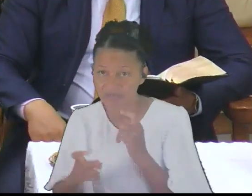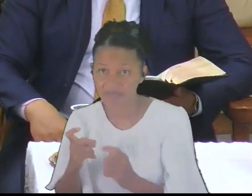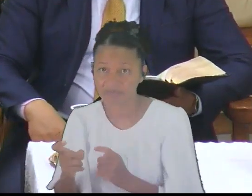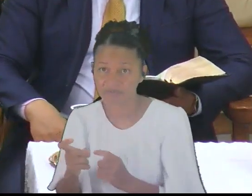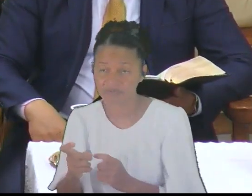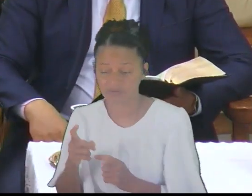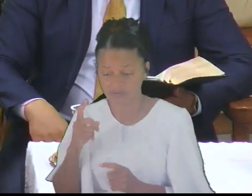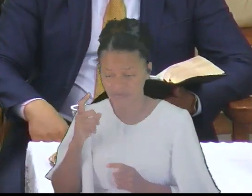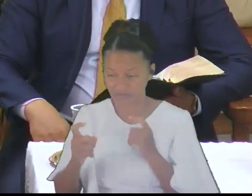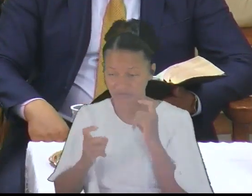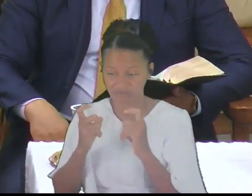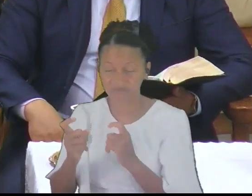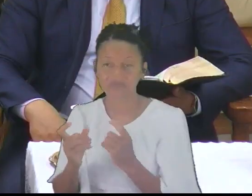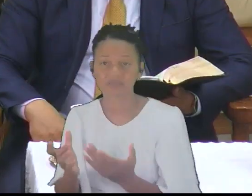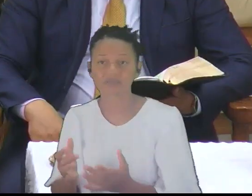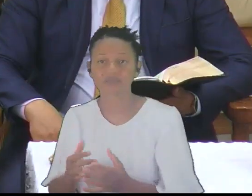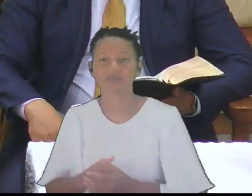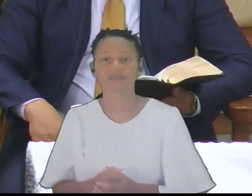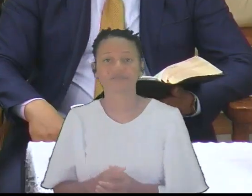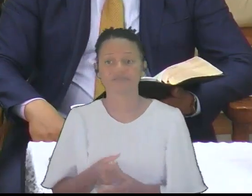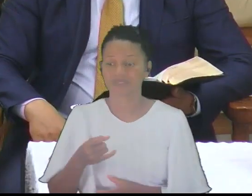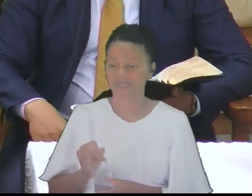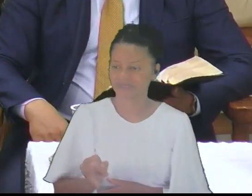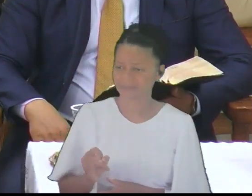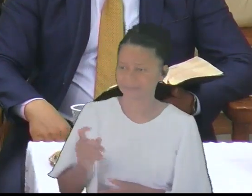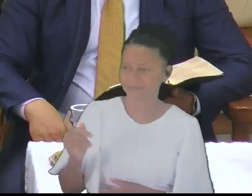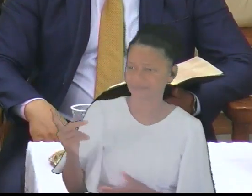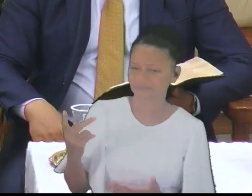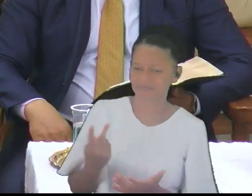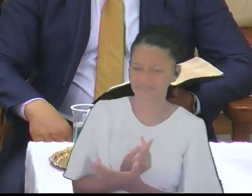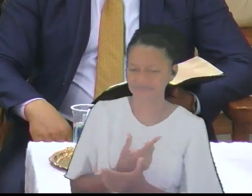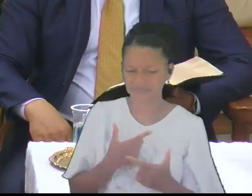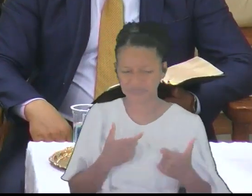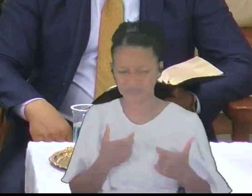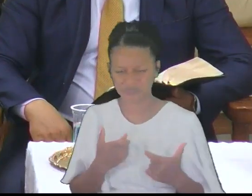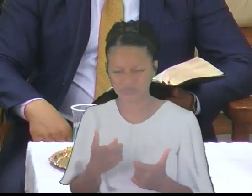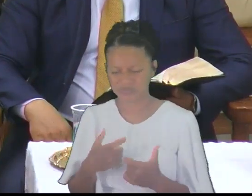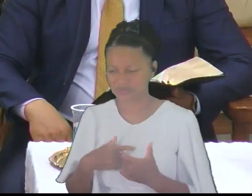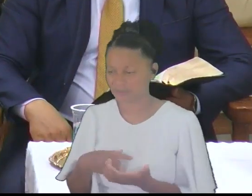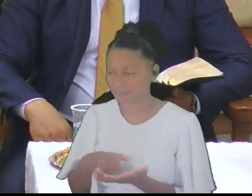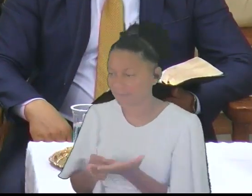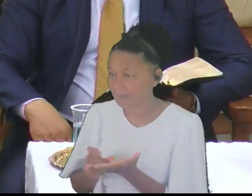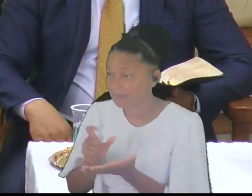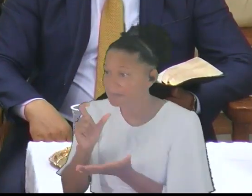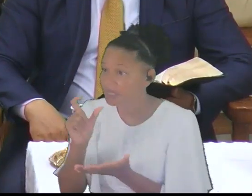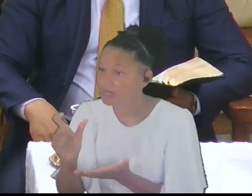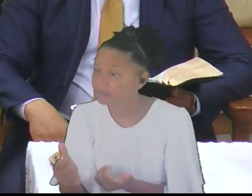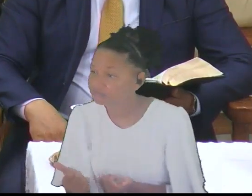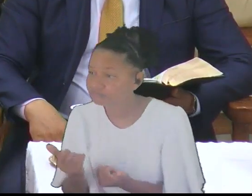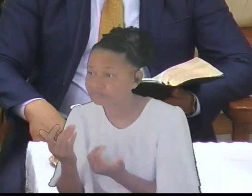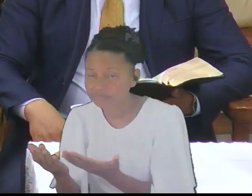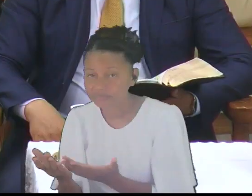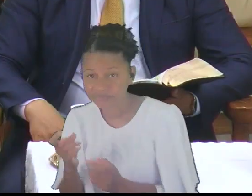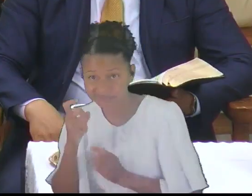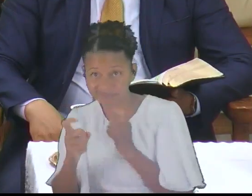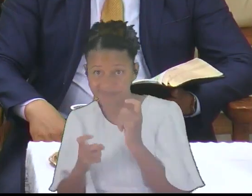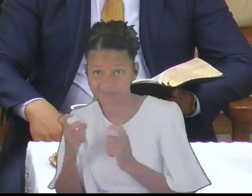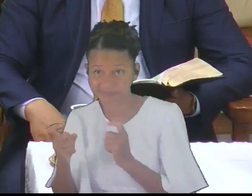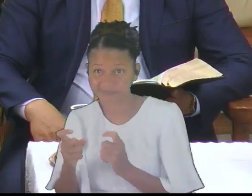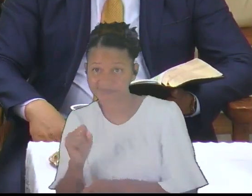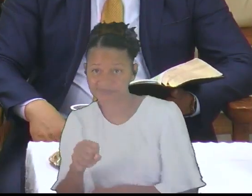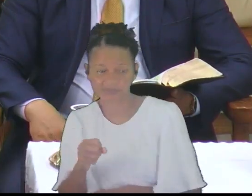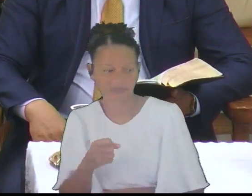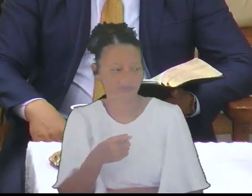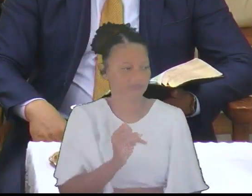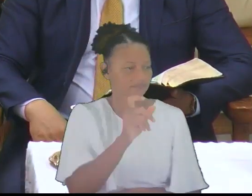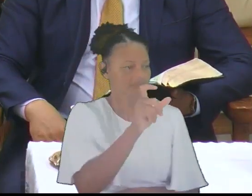Você está se importando? Se alguém está passando por uma luta e você leva uma palavra de Deus, você está se importando? Se